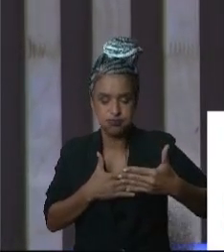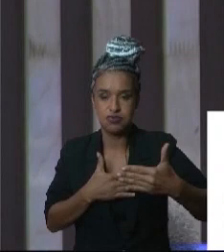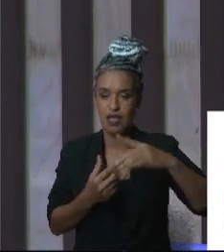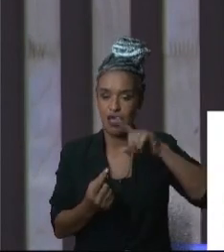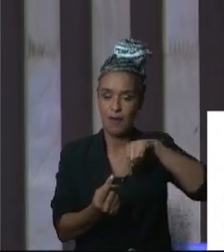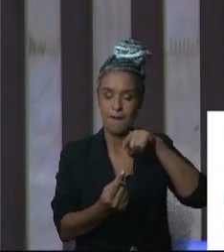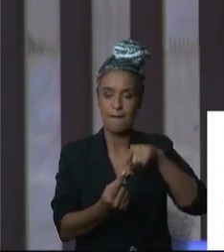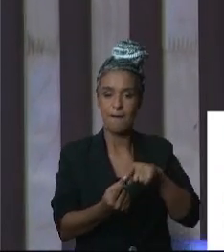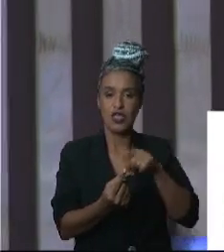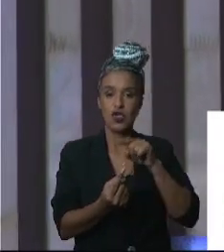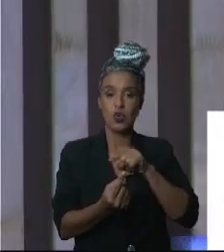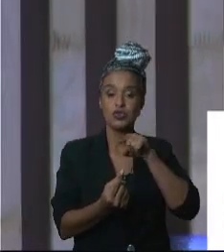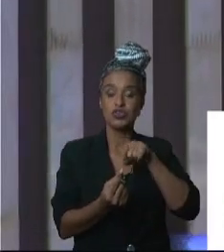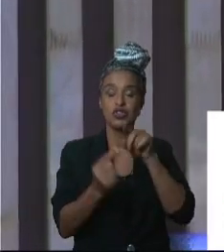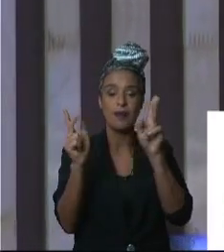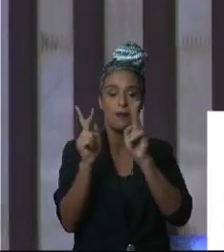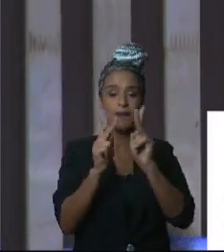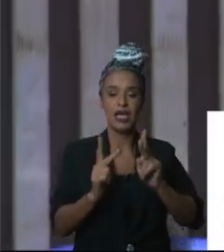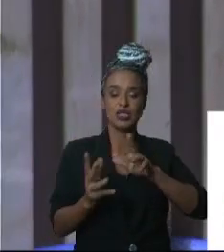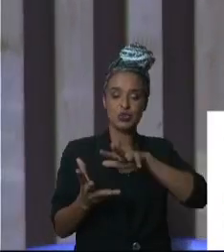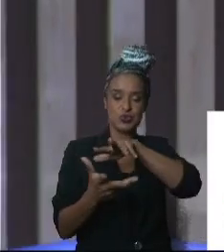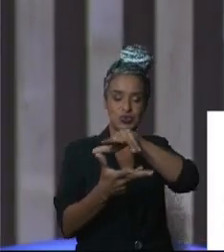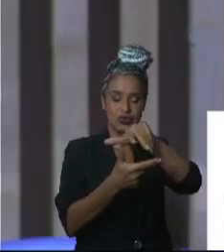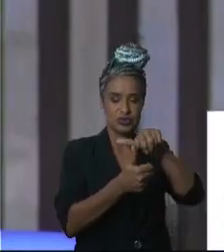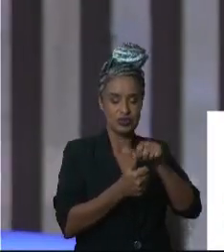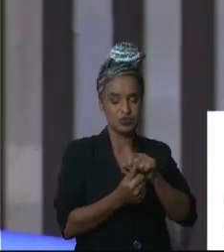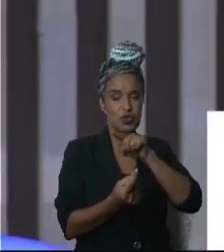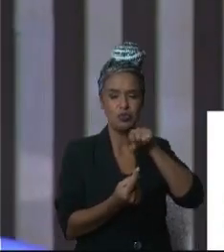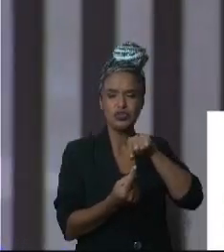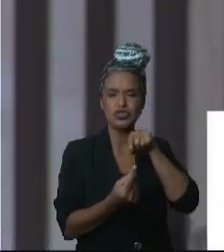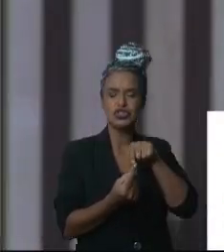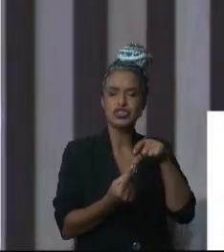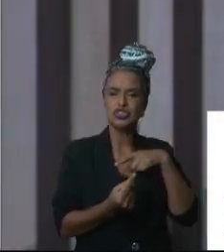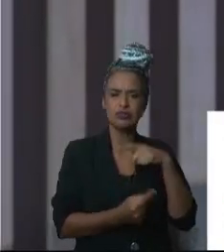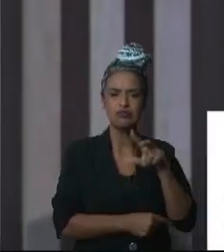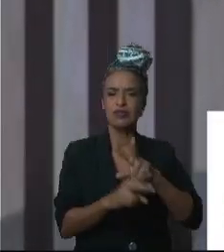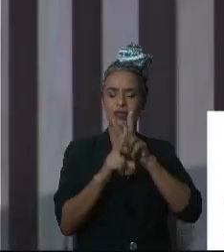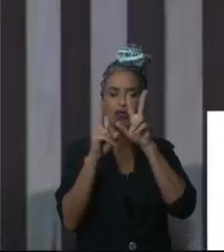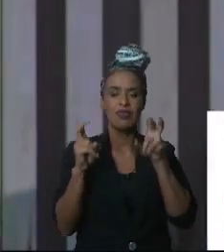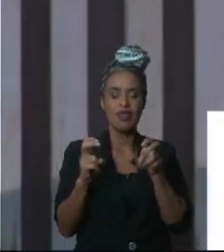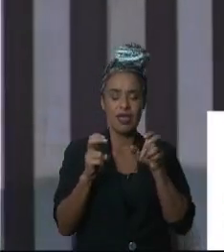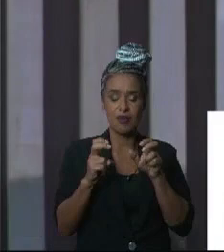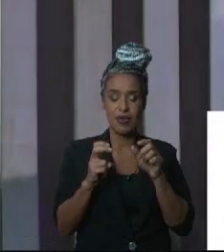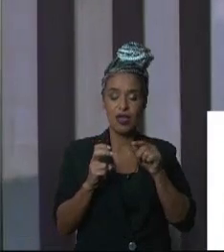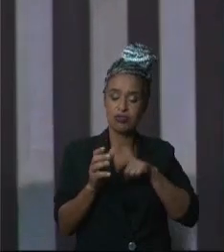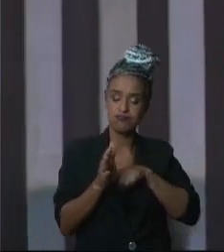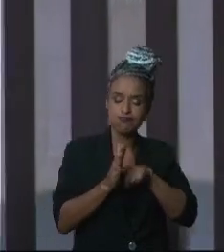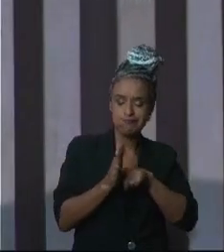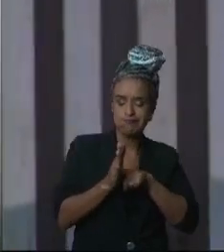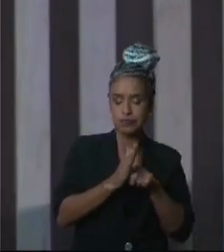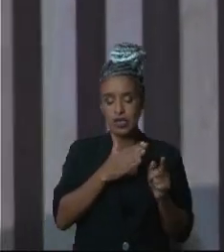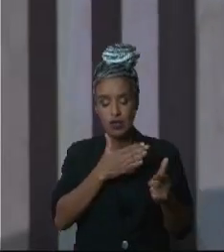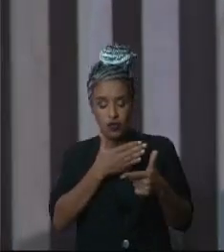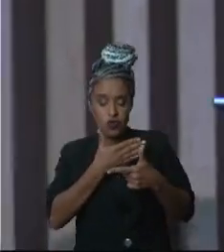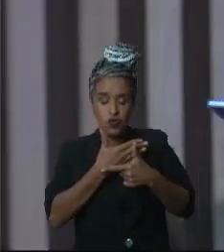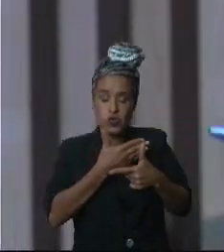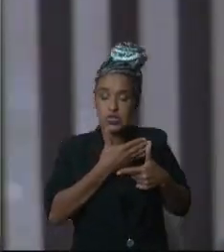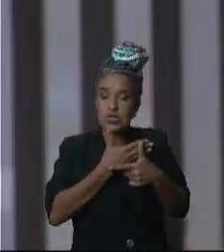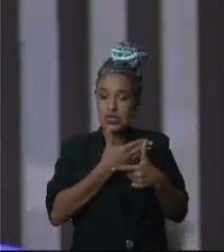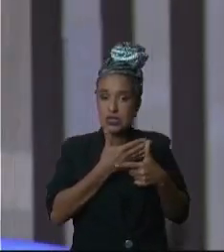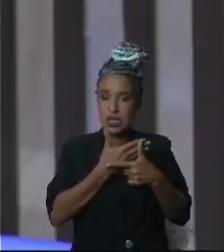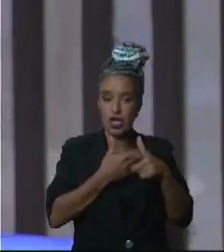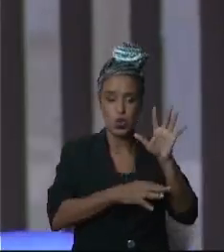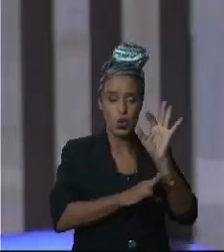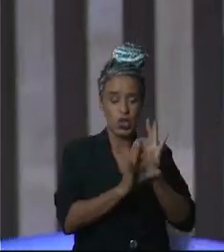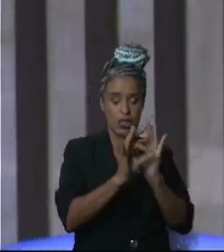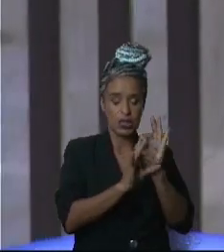paz global. Nosso objetivo com esse painel é examinar o papel das organizações internacionais